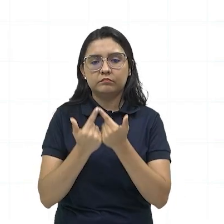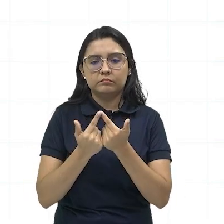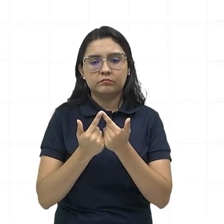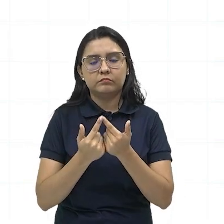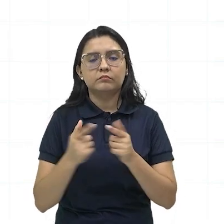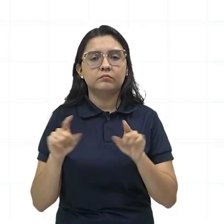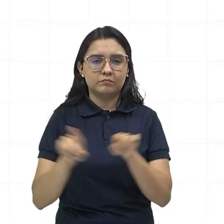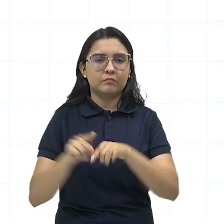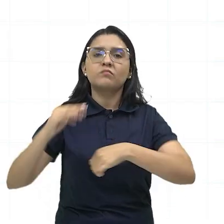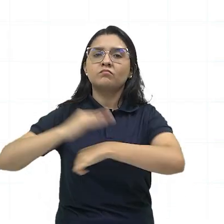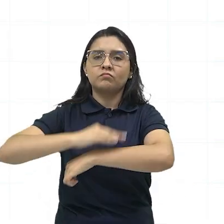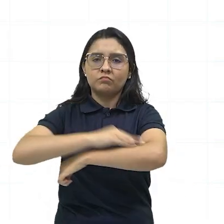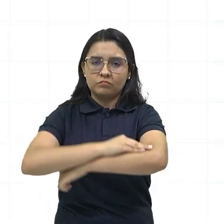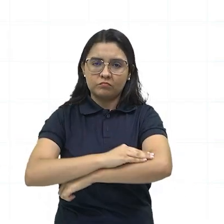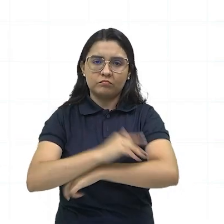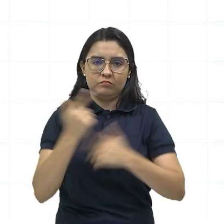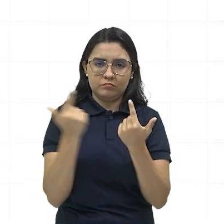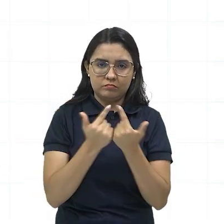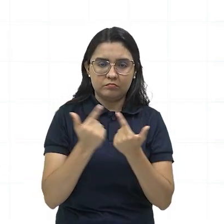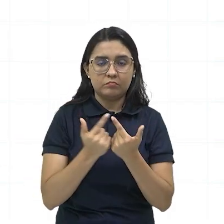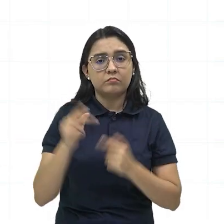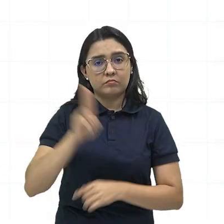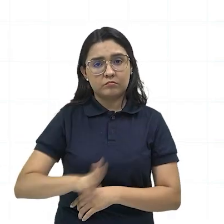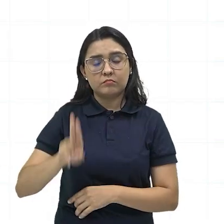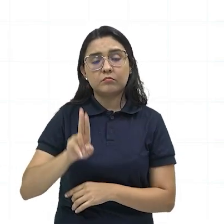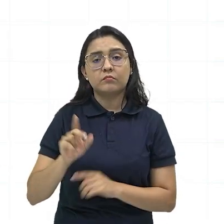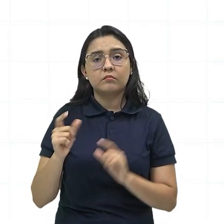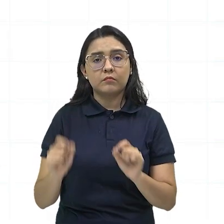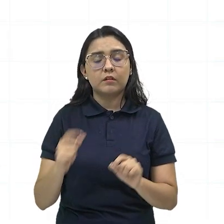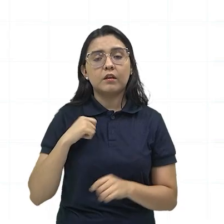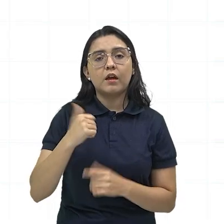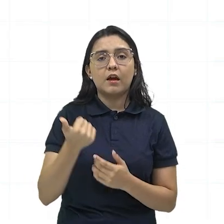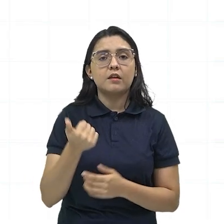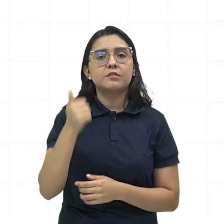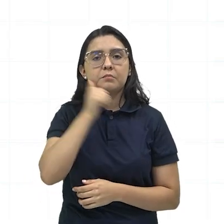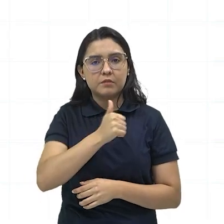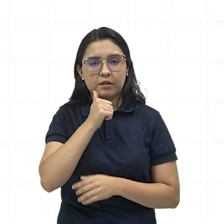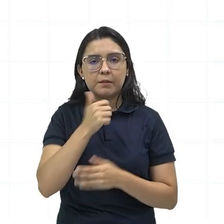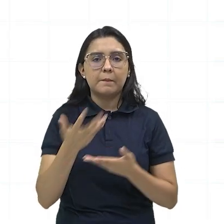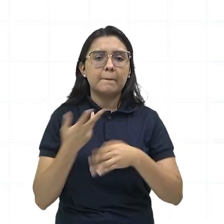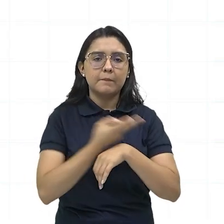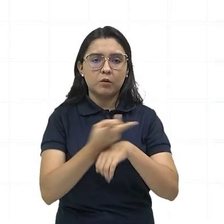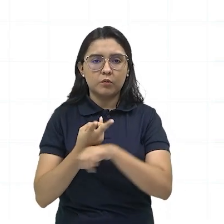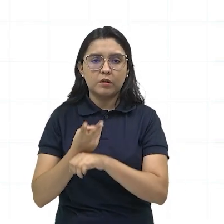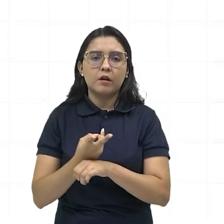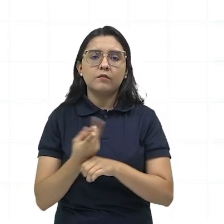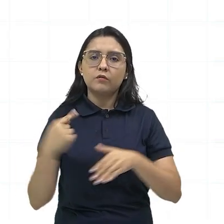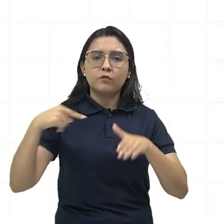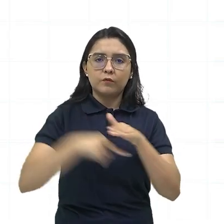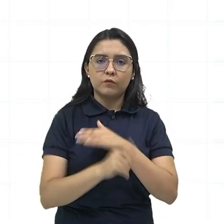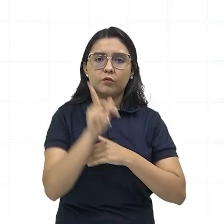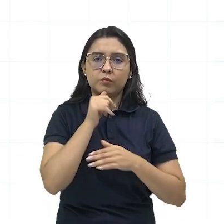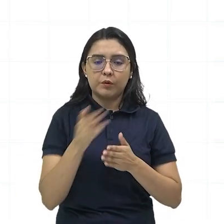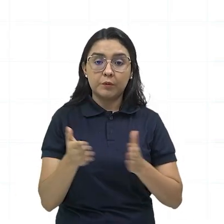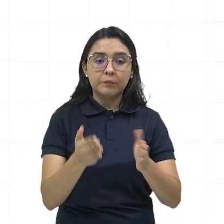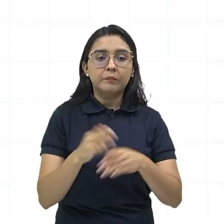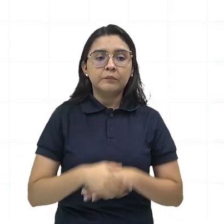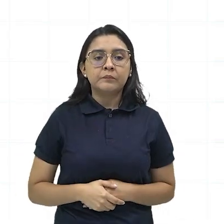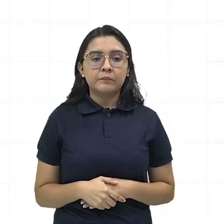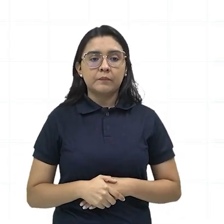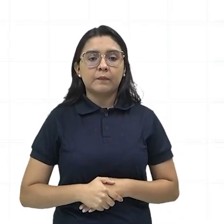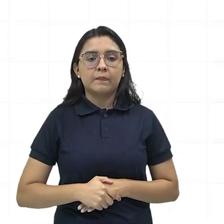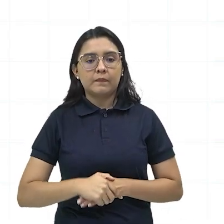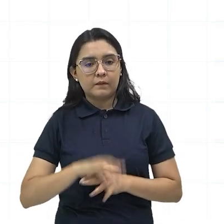que se diz que essas guerreiras buscavam no fundo do rio e utilizavam para trazer sorte, né?